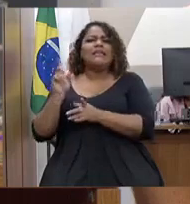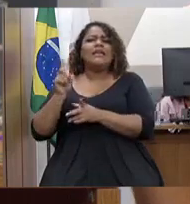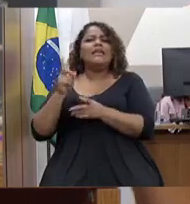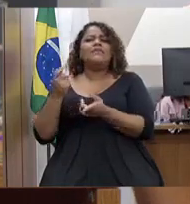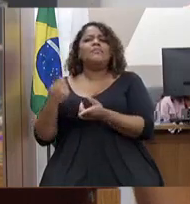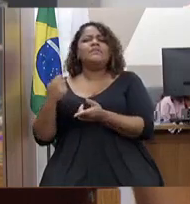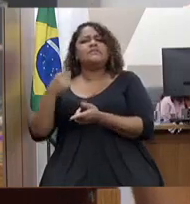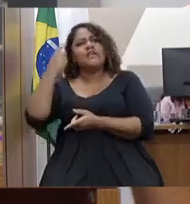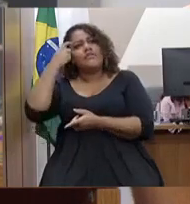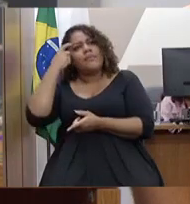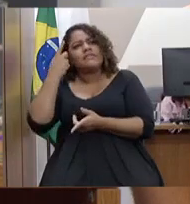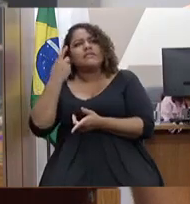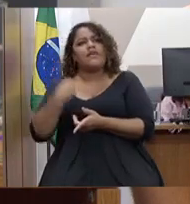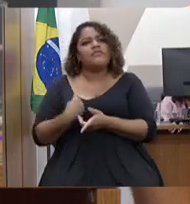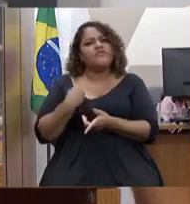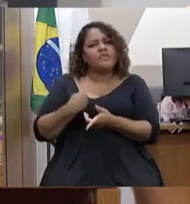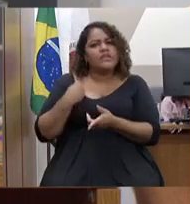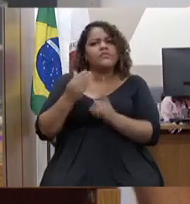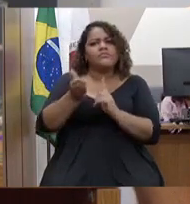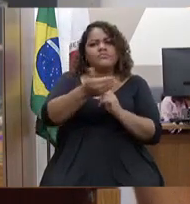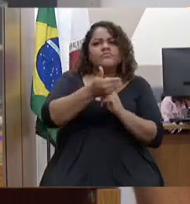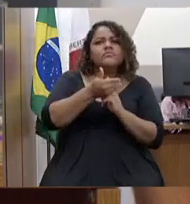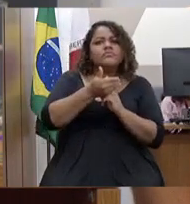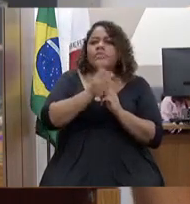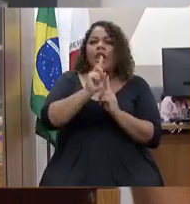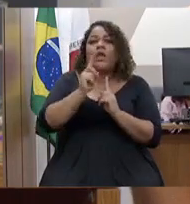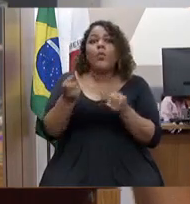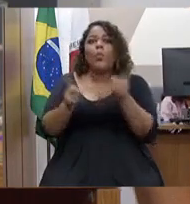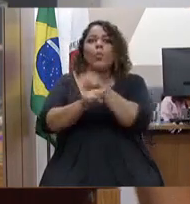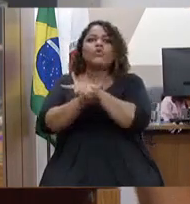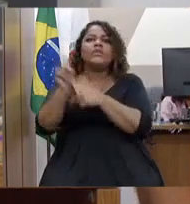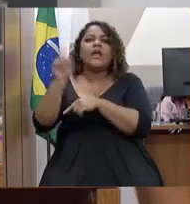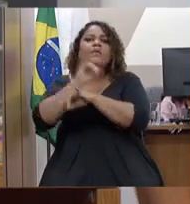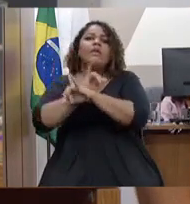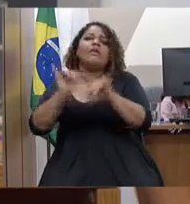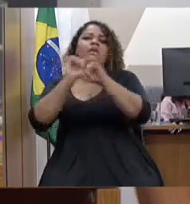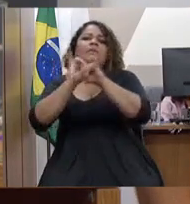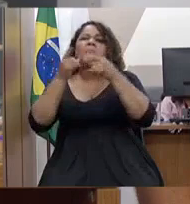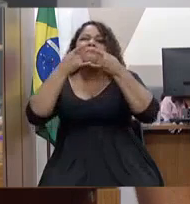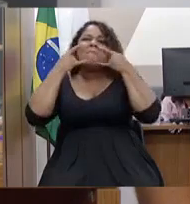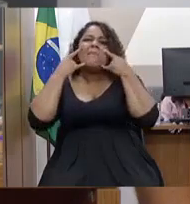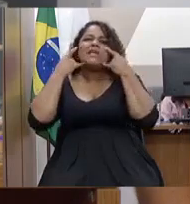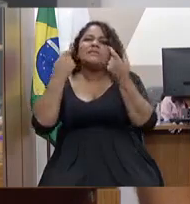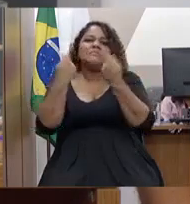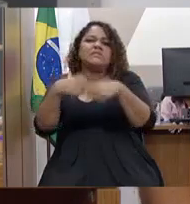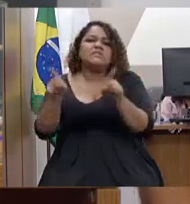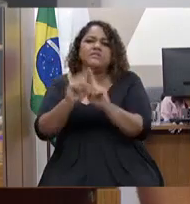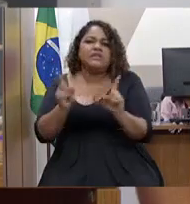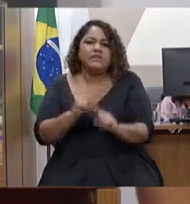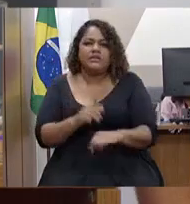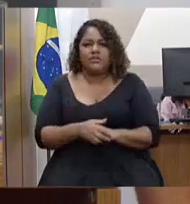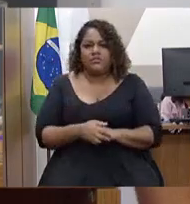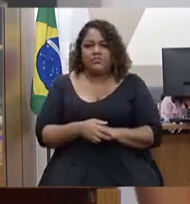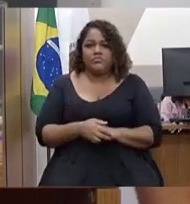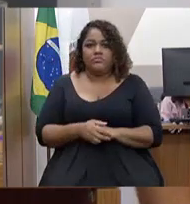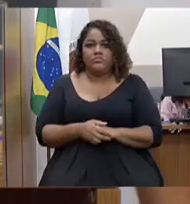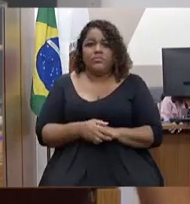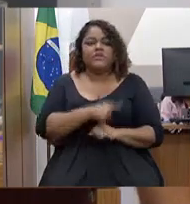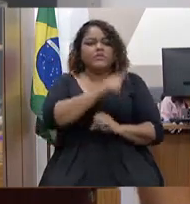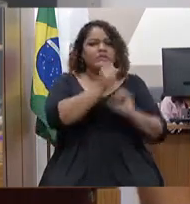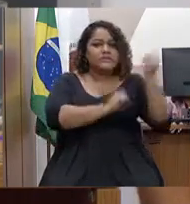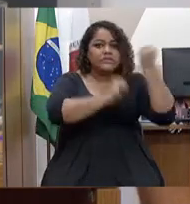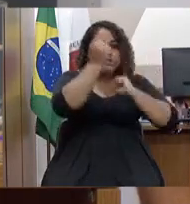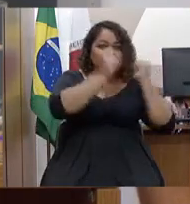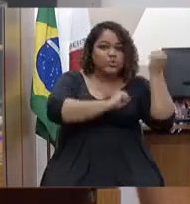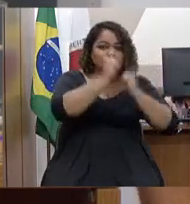ele pregava contra o uso de máscara ele garantia que a produção estivesse a todo vapor dentro das empresas Siderúrgica dentro